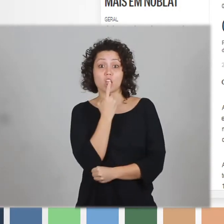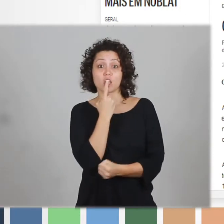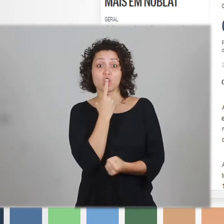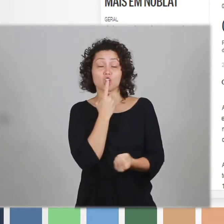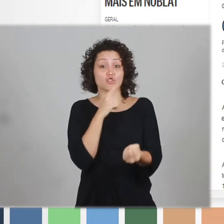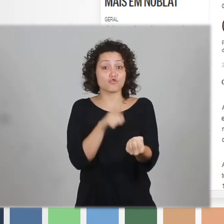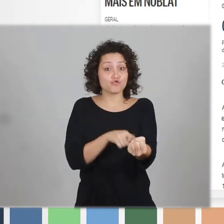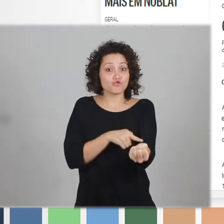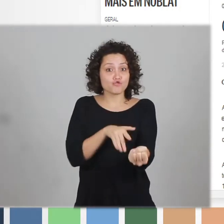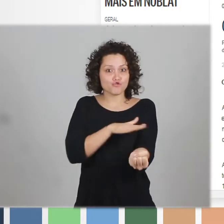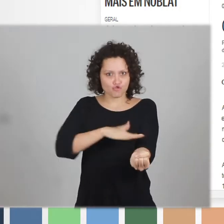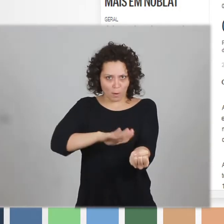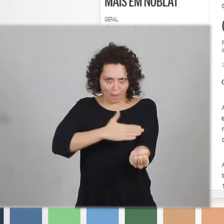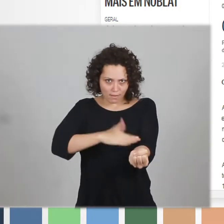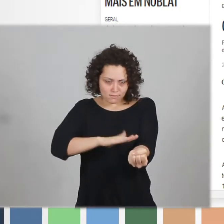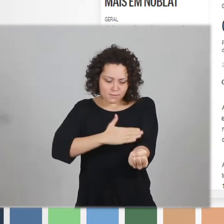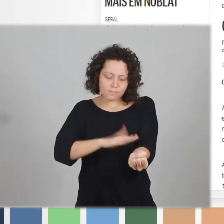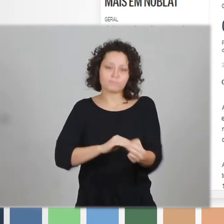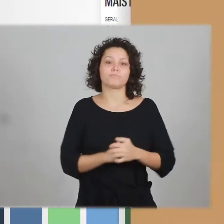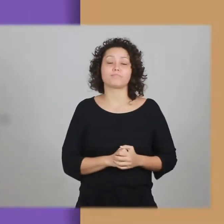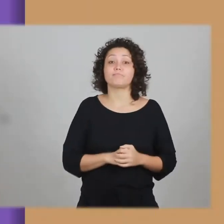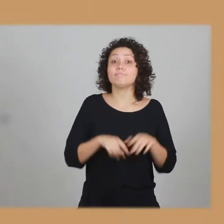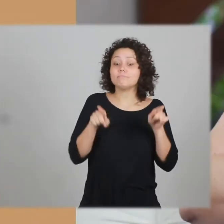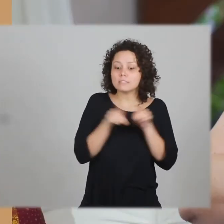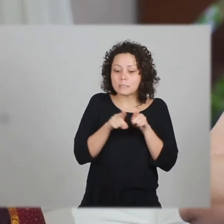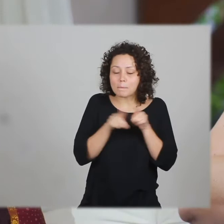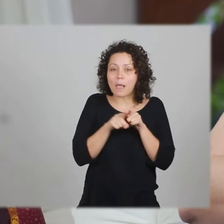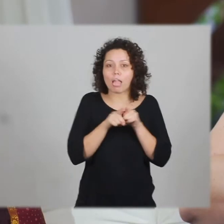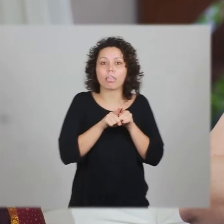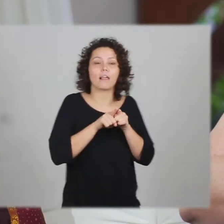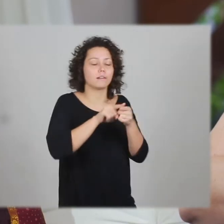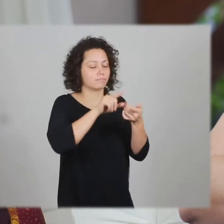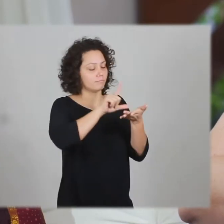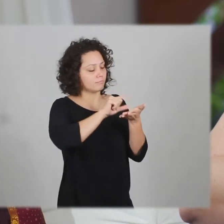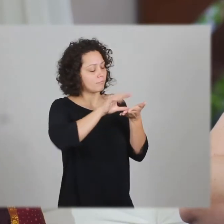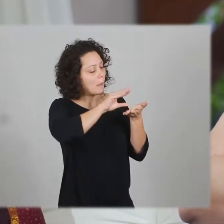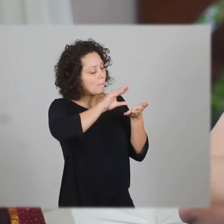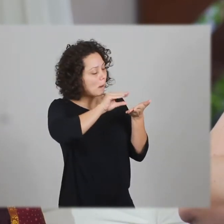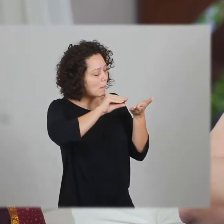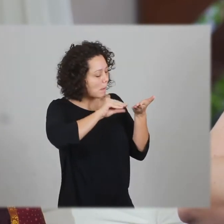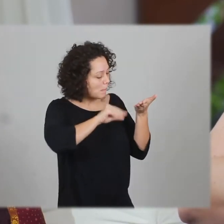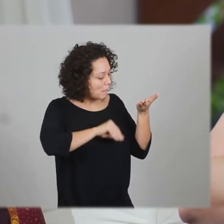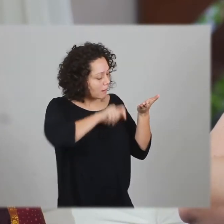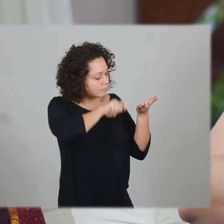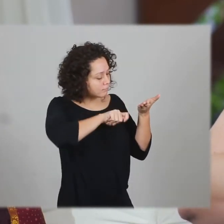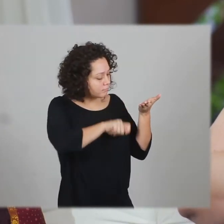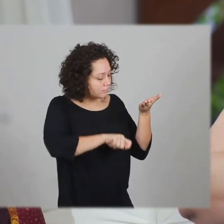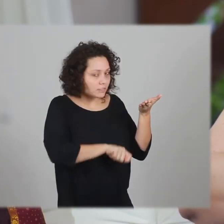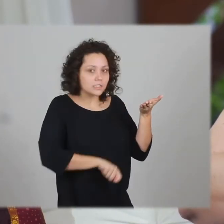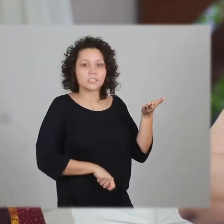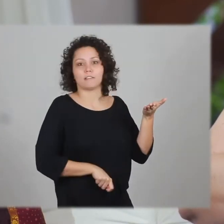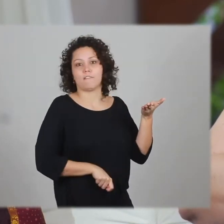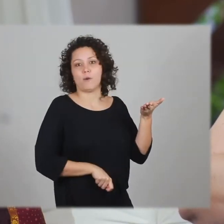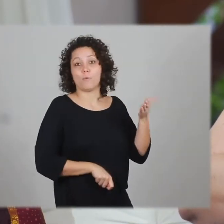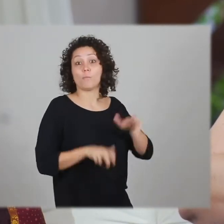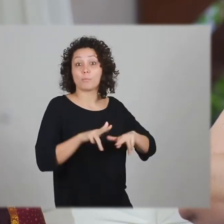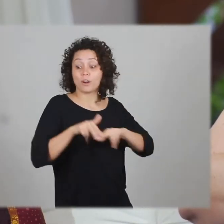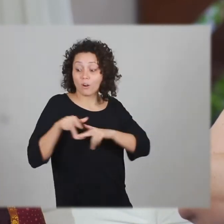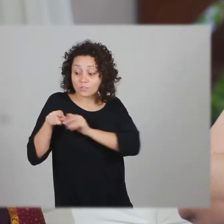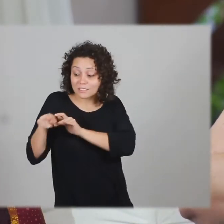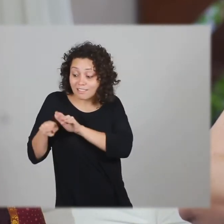ele fez esse artigo baseado numa pesquisa também. E sempre lembrando, com fonte, divulgando essas fontes, para